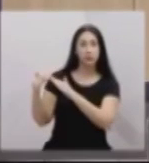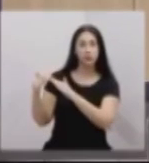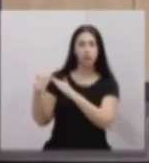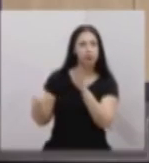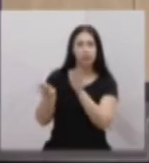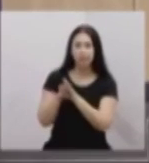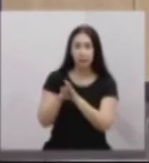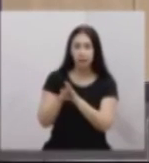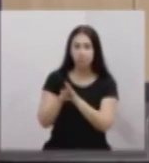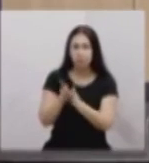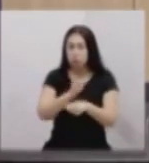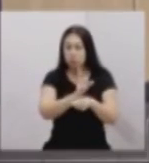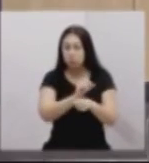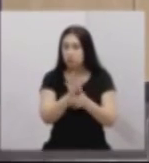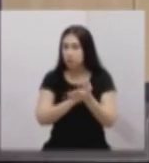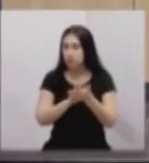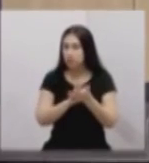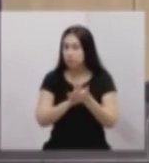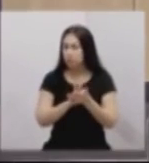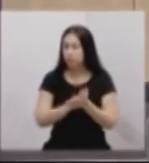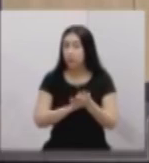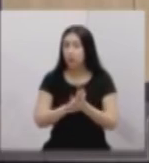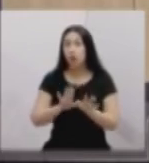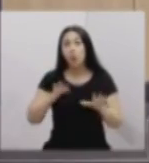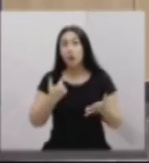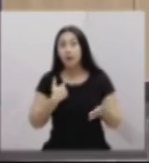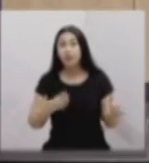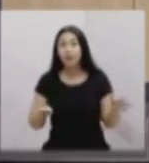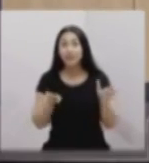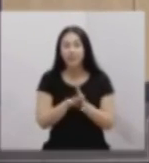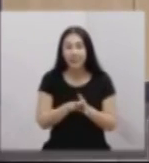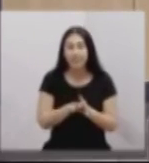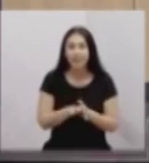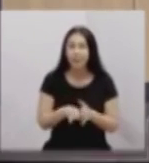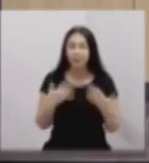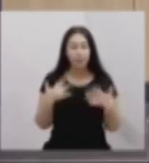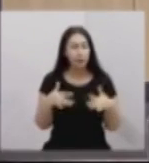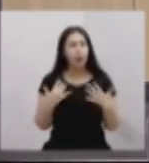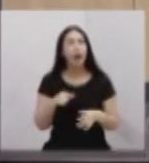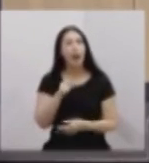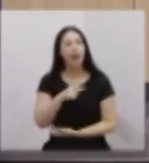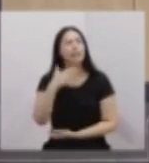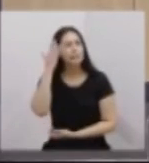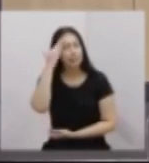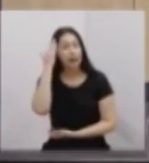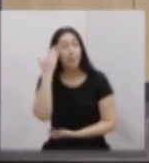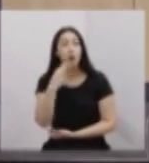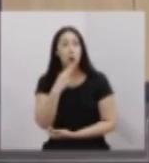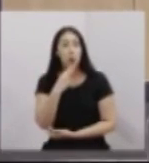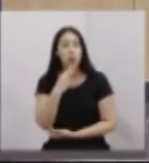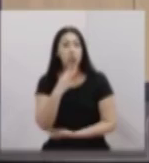late. Ele late, aliás. O vizinho chegou, ele late. Quando eu chego, é incrível, ele sabe o barulho do